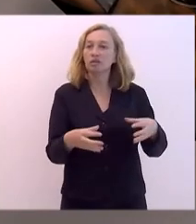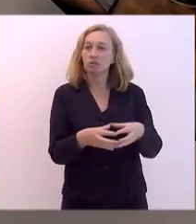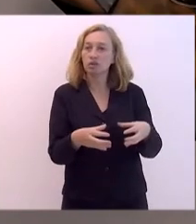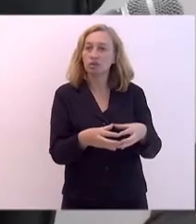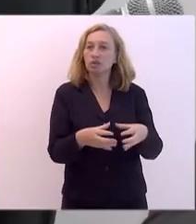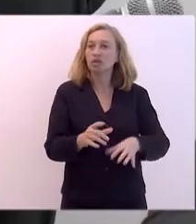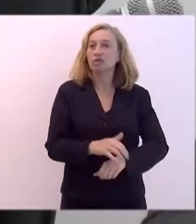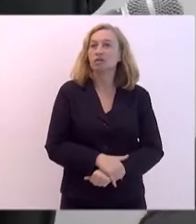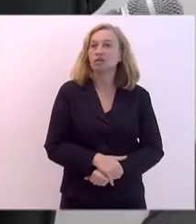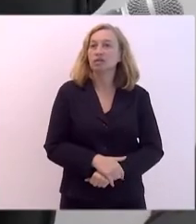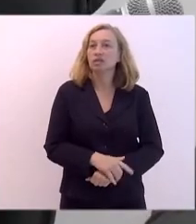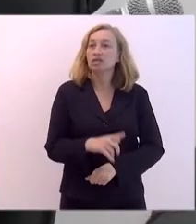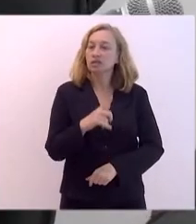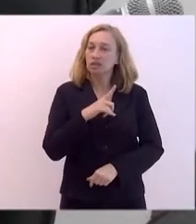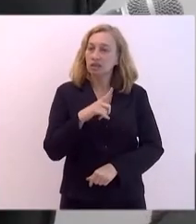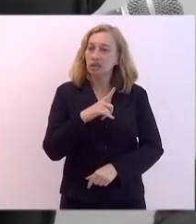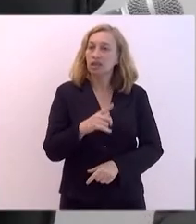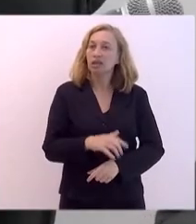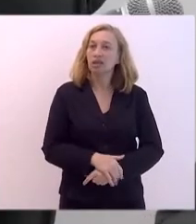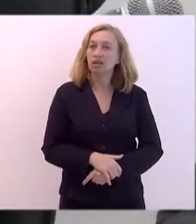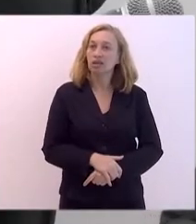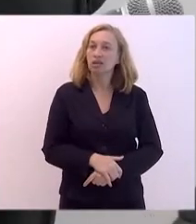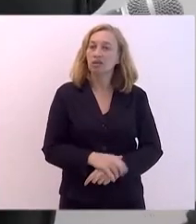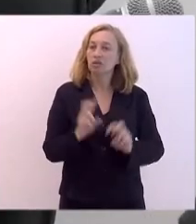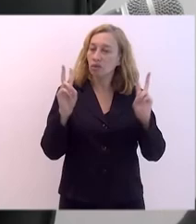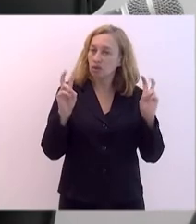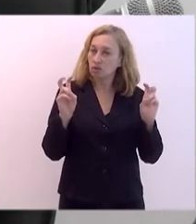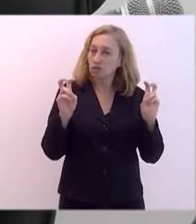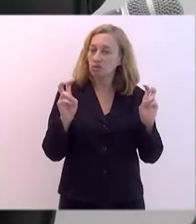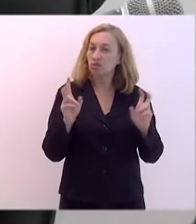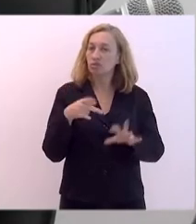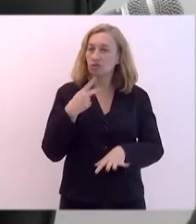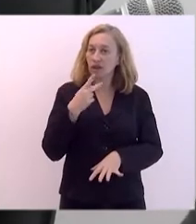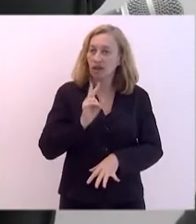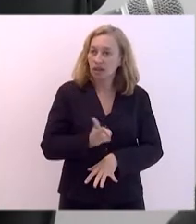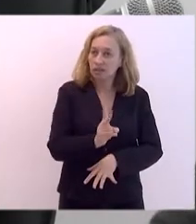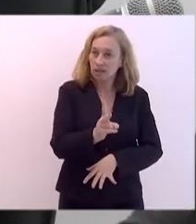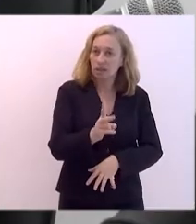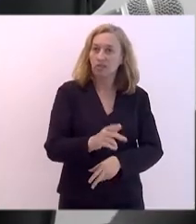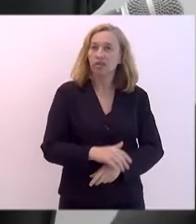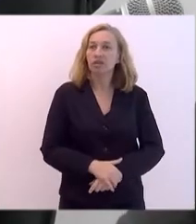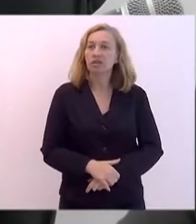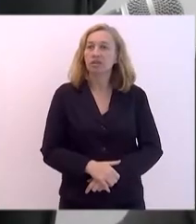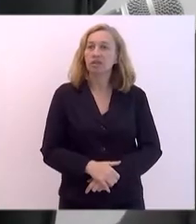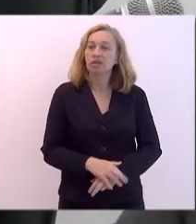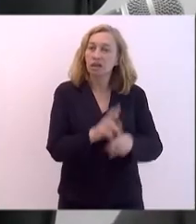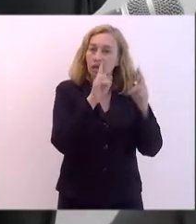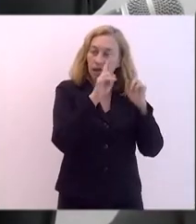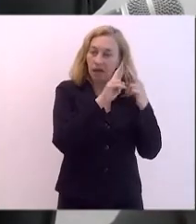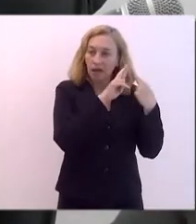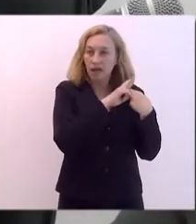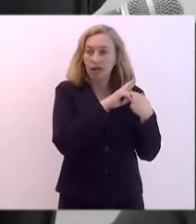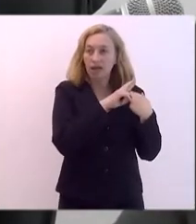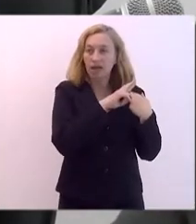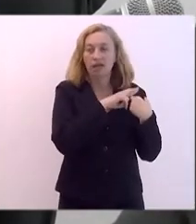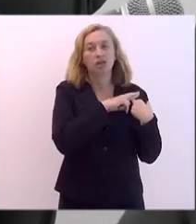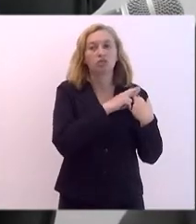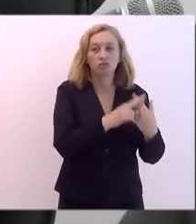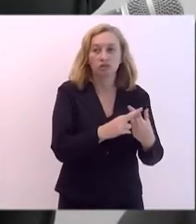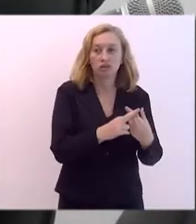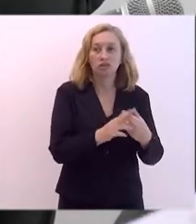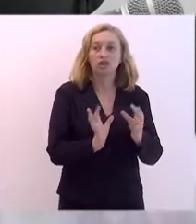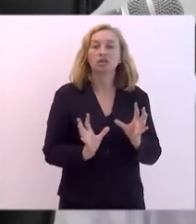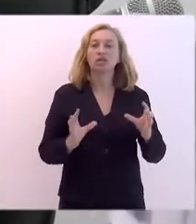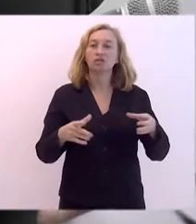coisa que nós precisamos ressaltar sempre, é a lisura, a responsabilidade, o trabalho da Comissão de